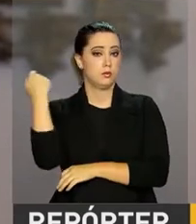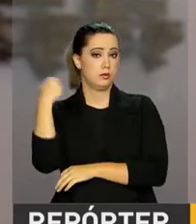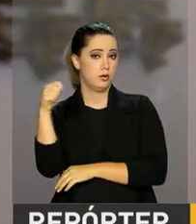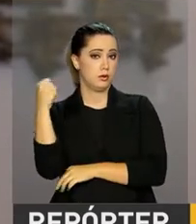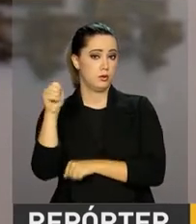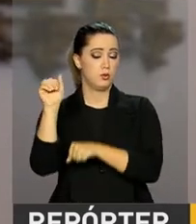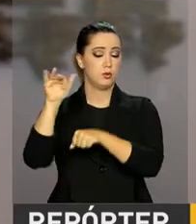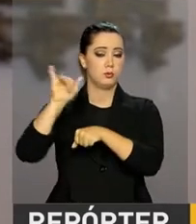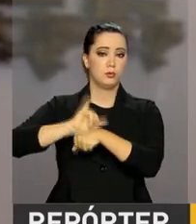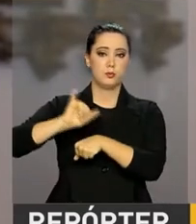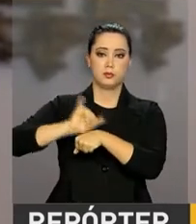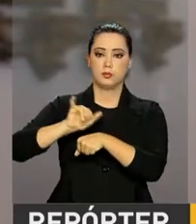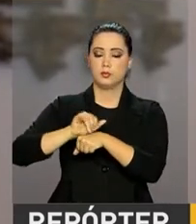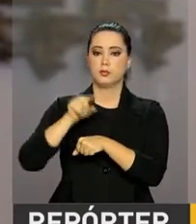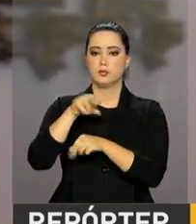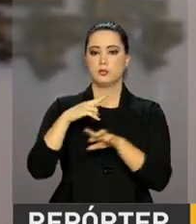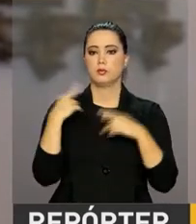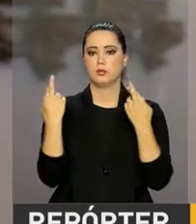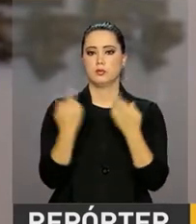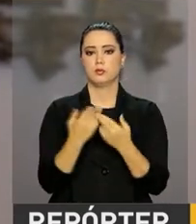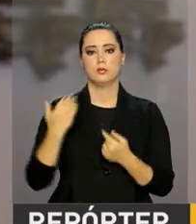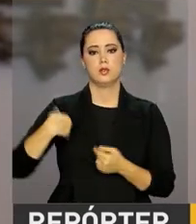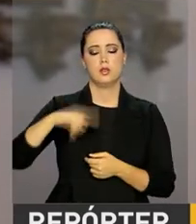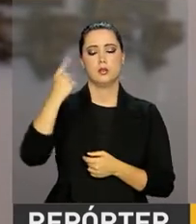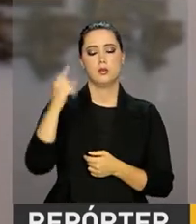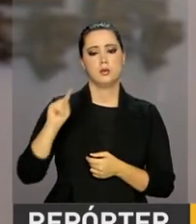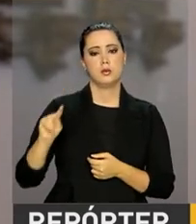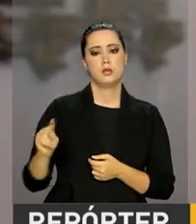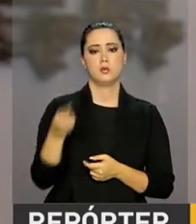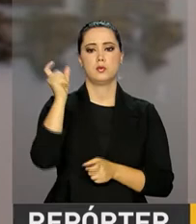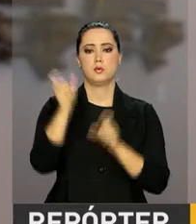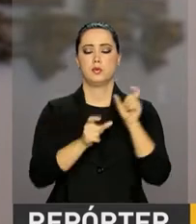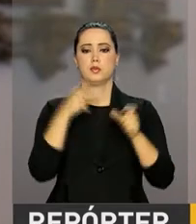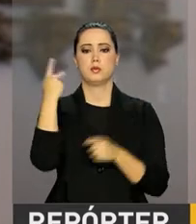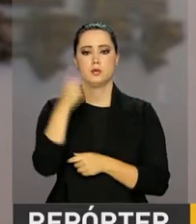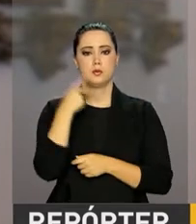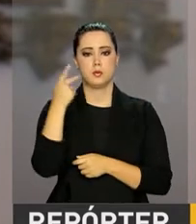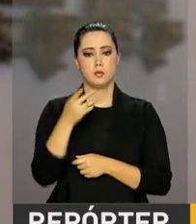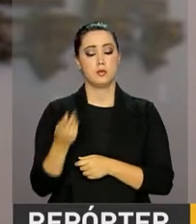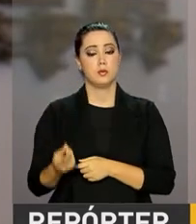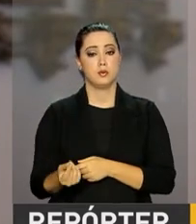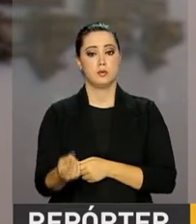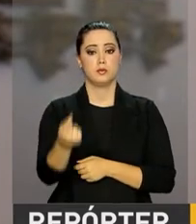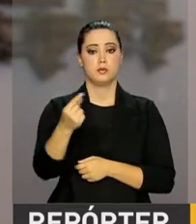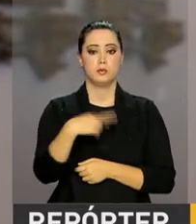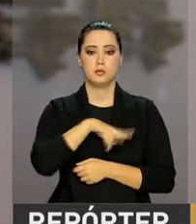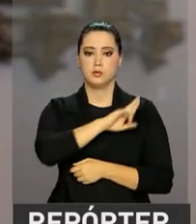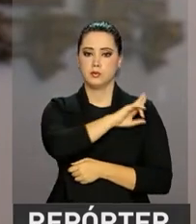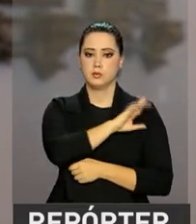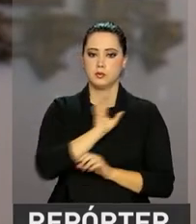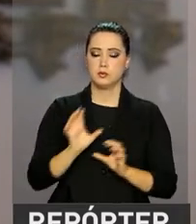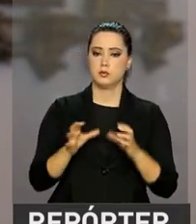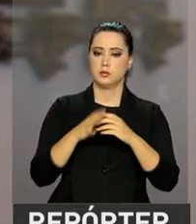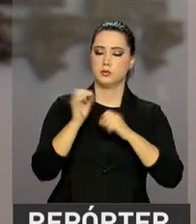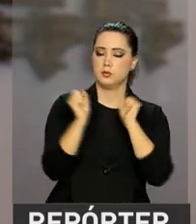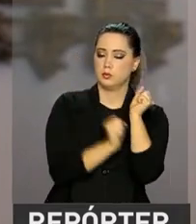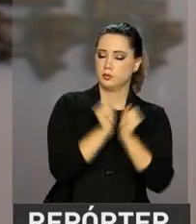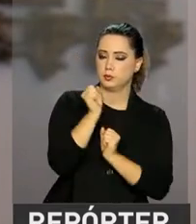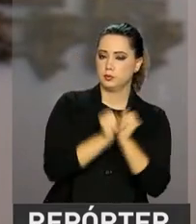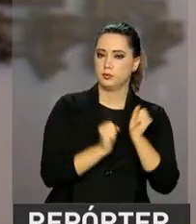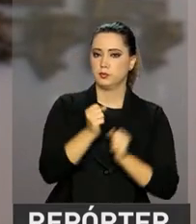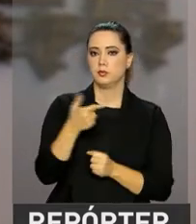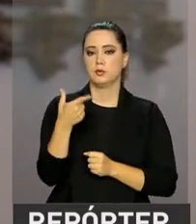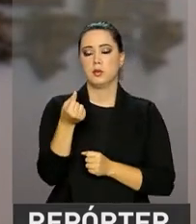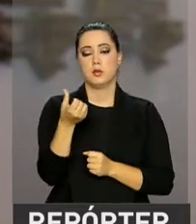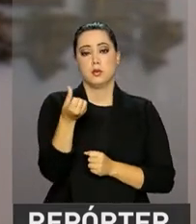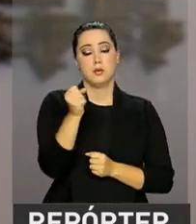do fórum econômico mundial reuniu mais de mil autoridades políticas financeiras e representantes do setor produtivo internacional em